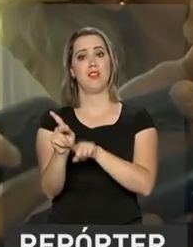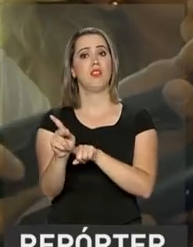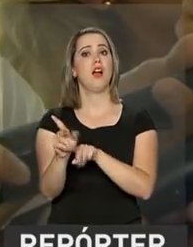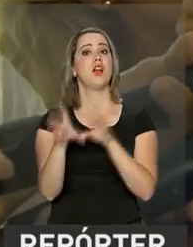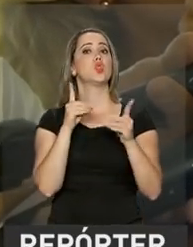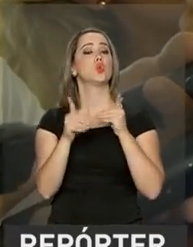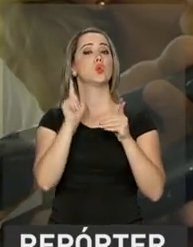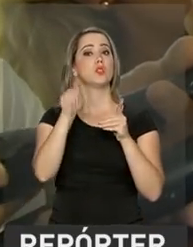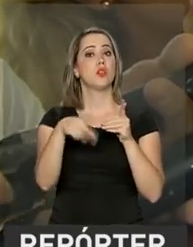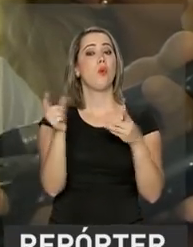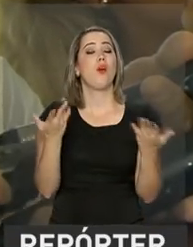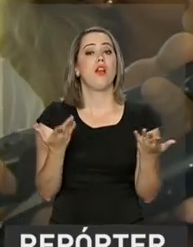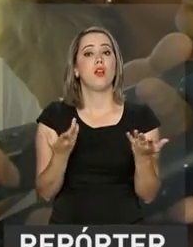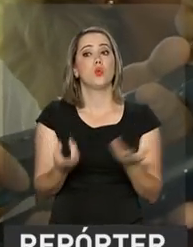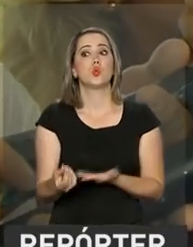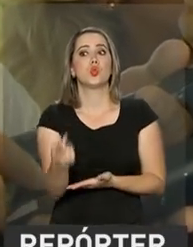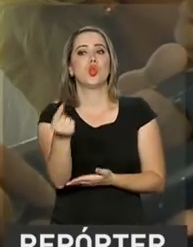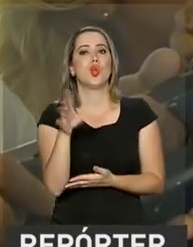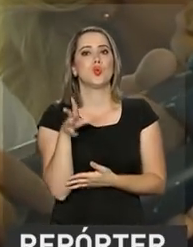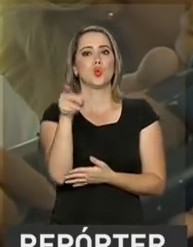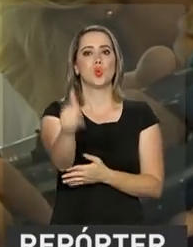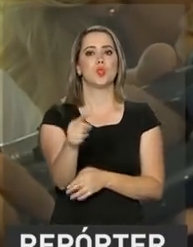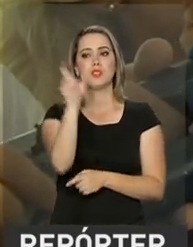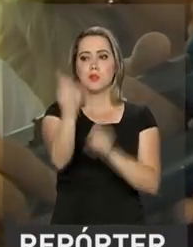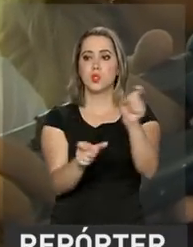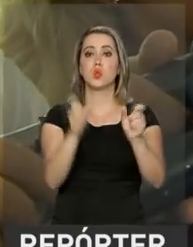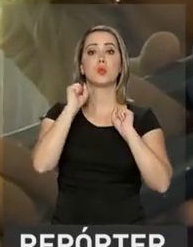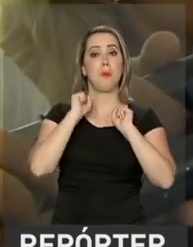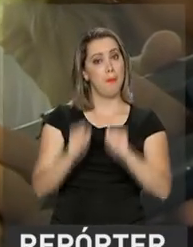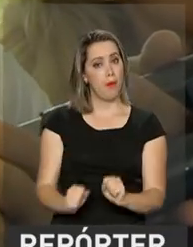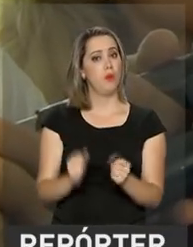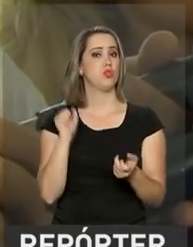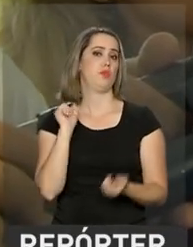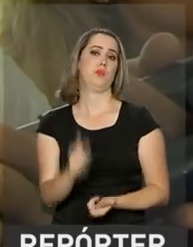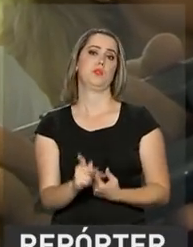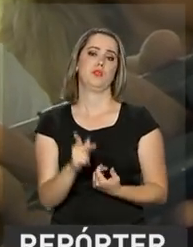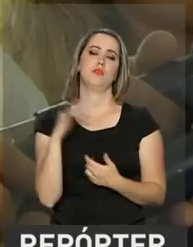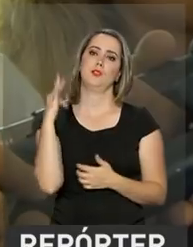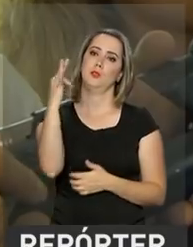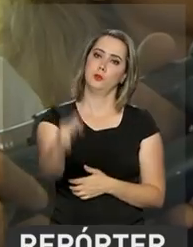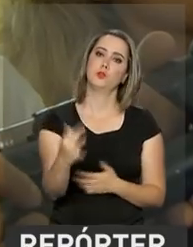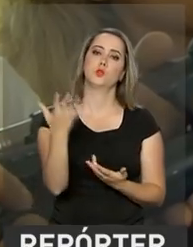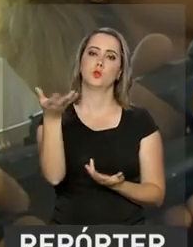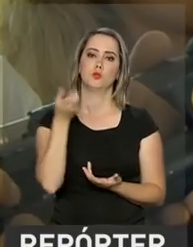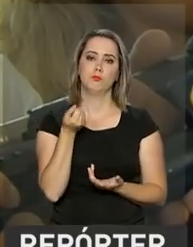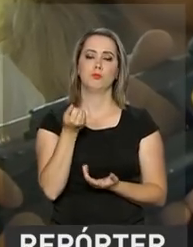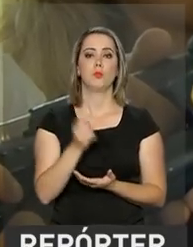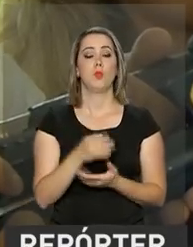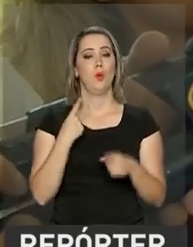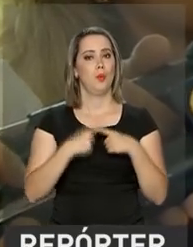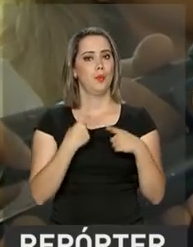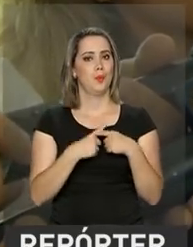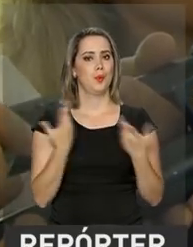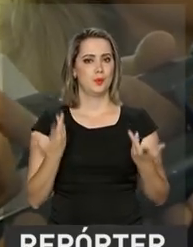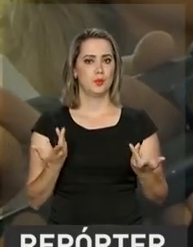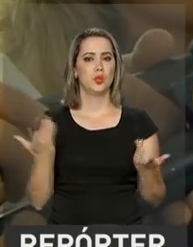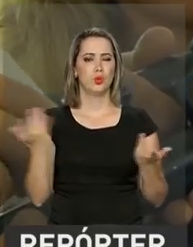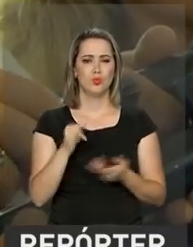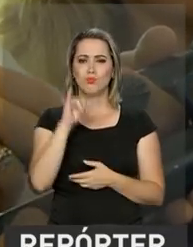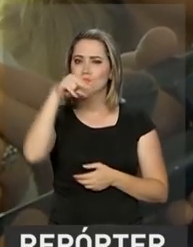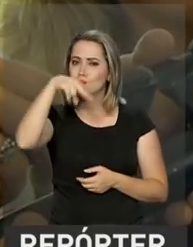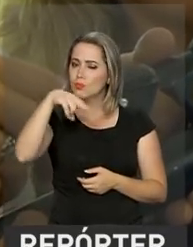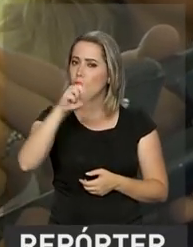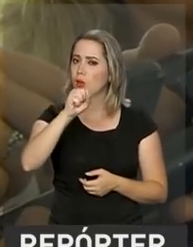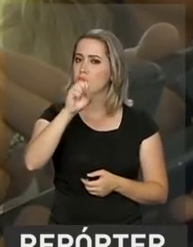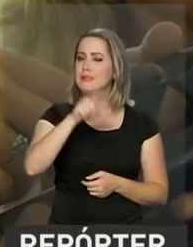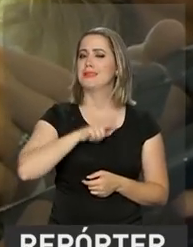realidade a sec ponto todos os brasileiros terão a garantia de que vão receber sua aposentadoria porque a previdência pode